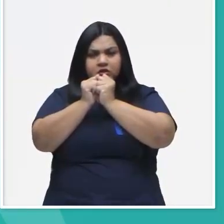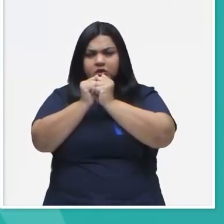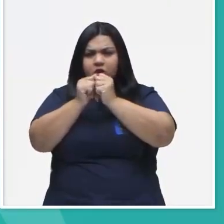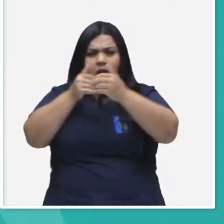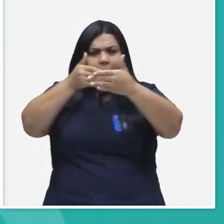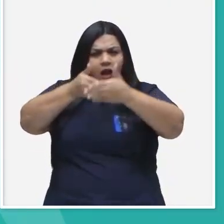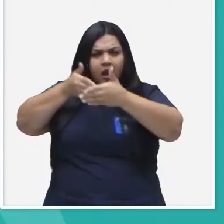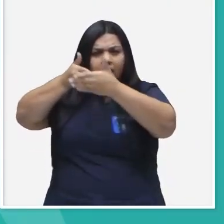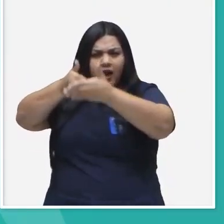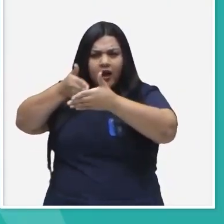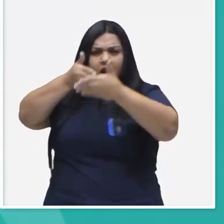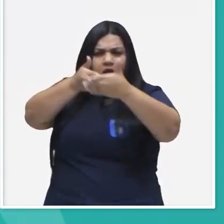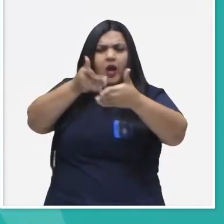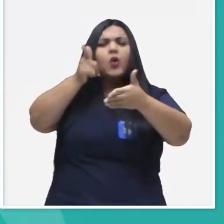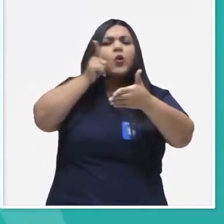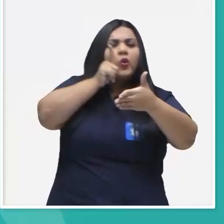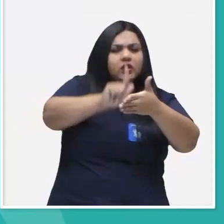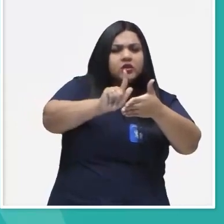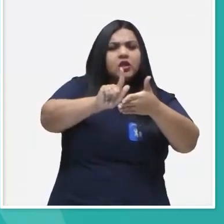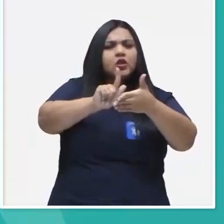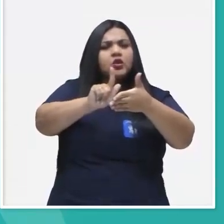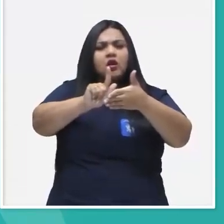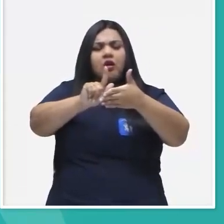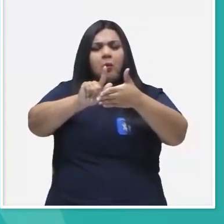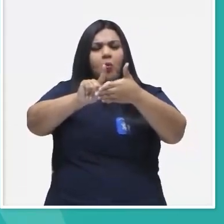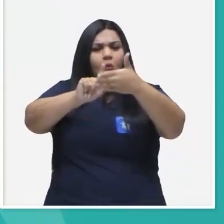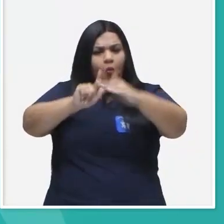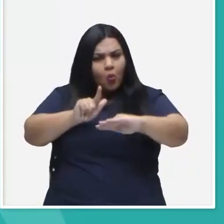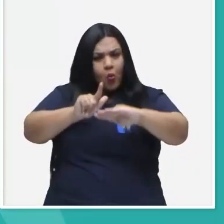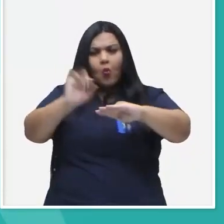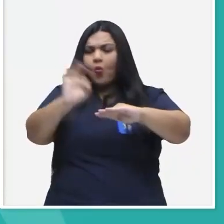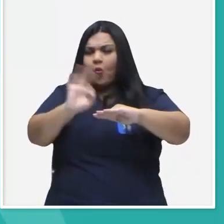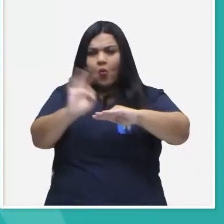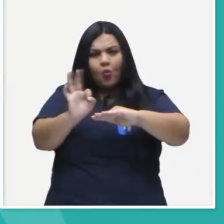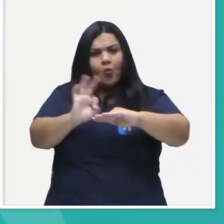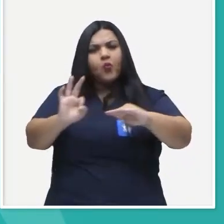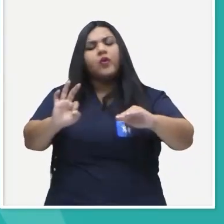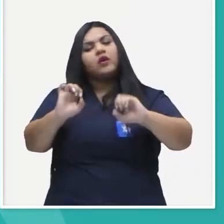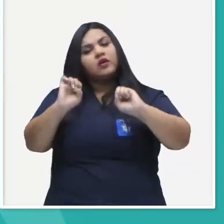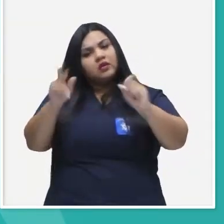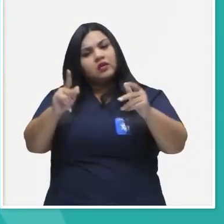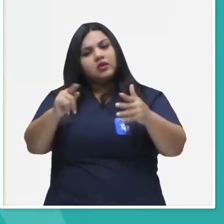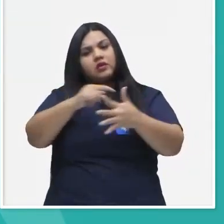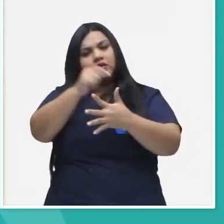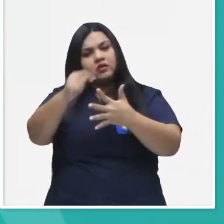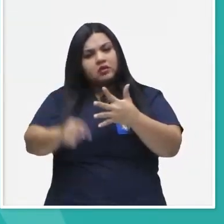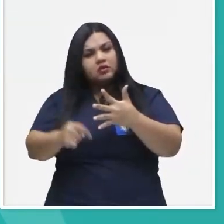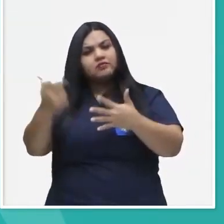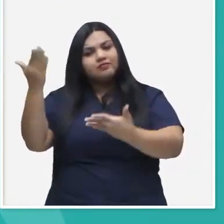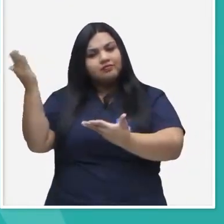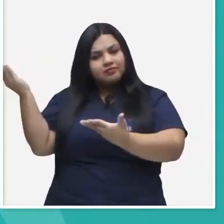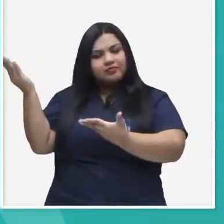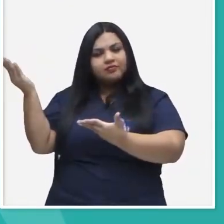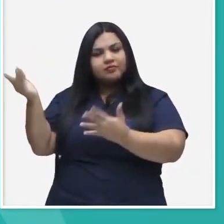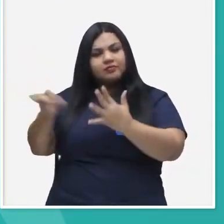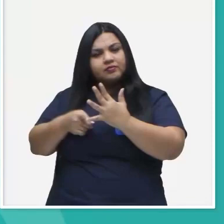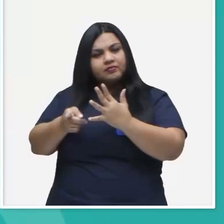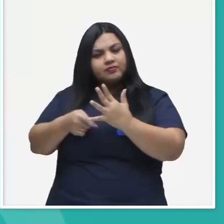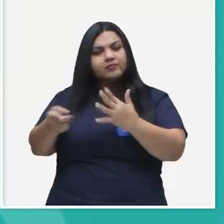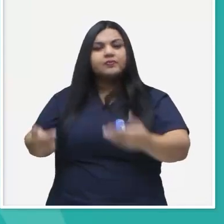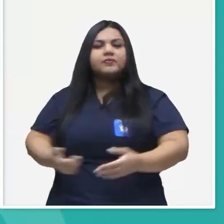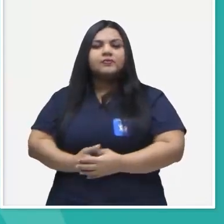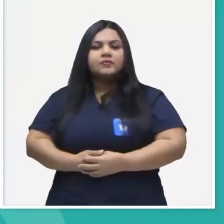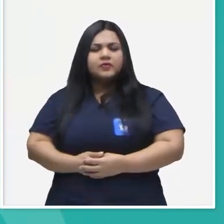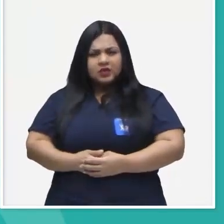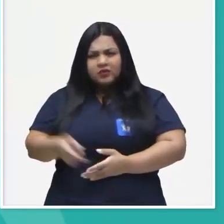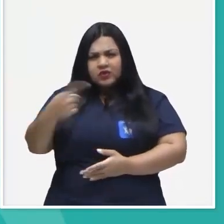esses obstáculos sem bater ou sem deixar cair, tá bom? Então esse, mais uma vez, é o hipismo. Deu